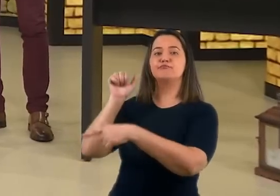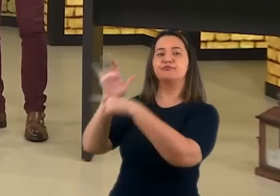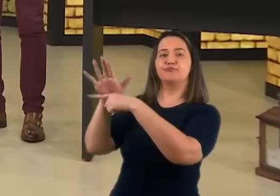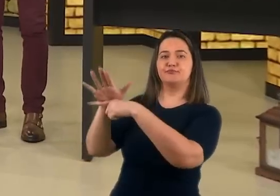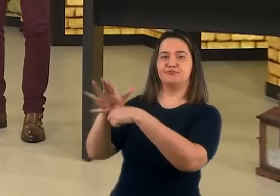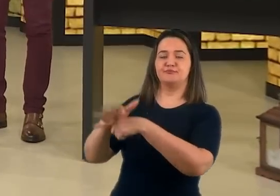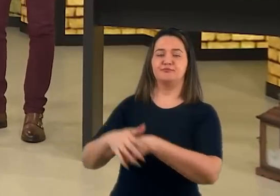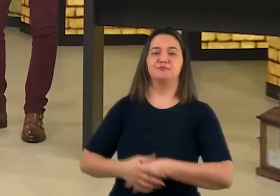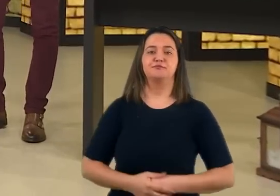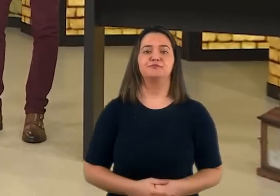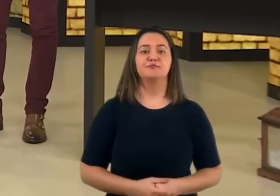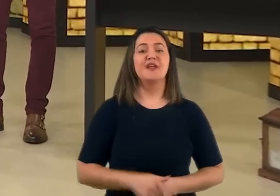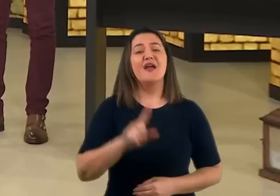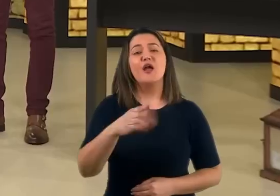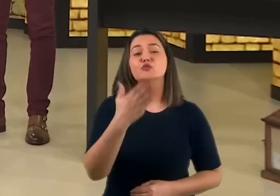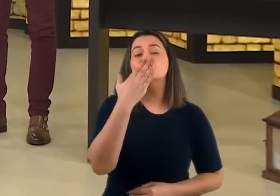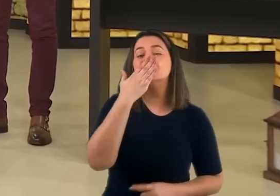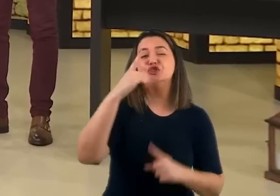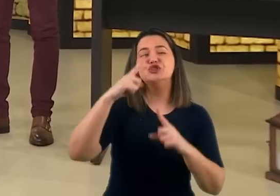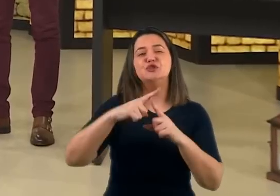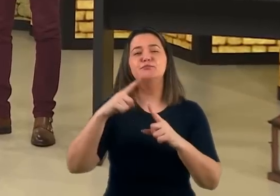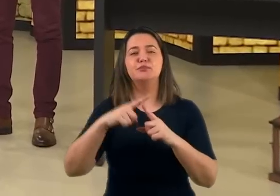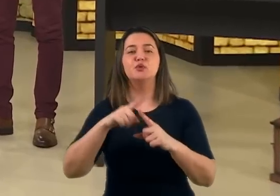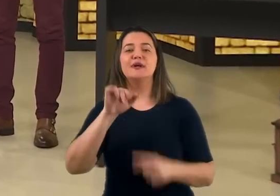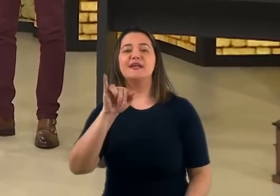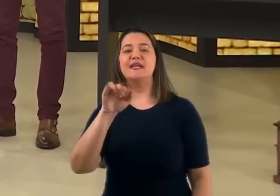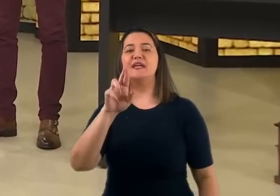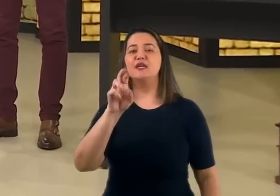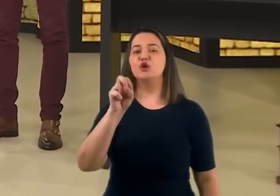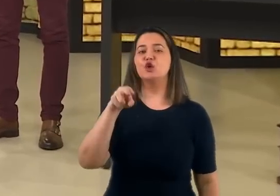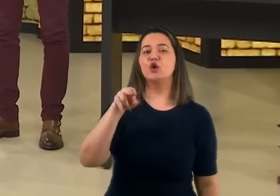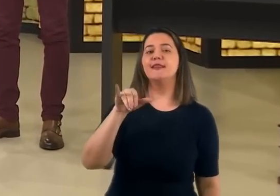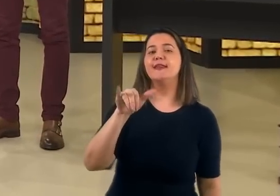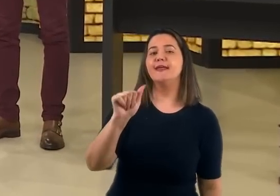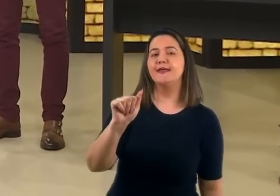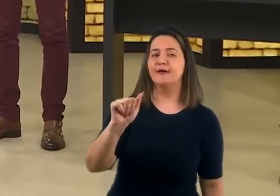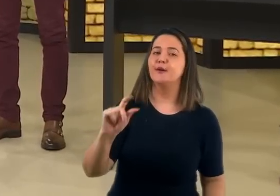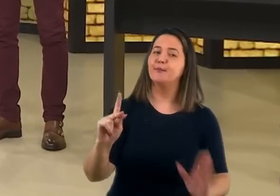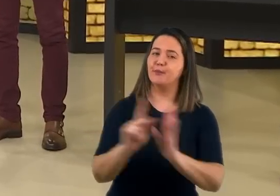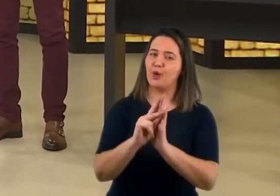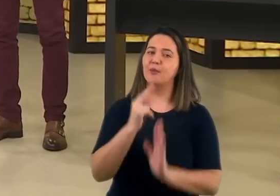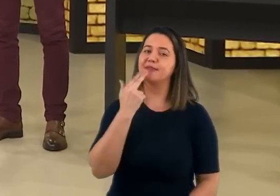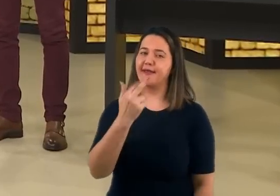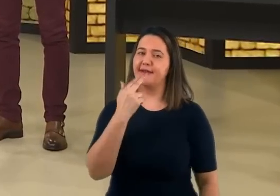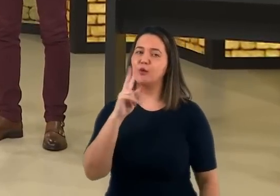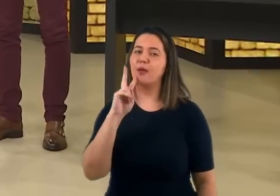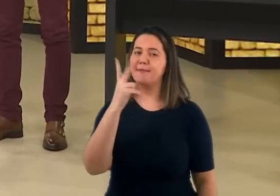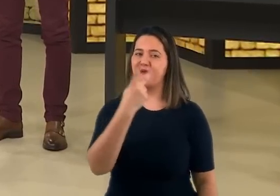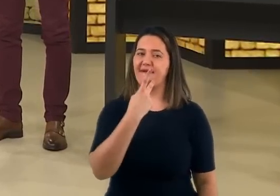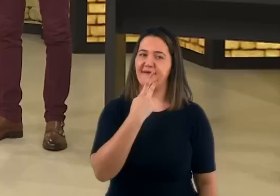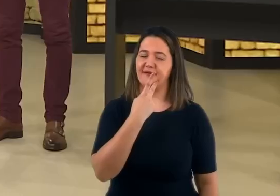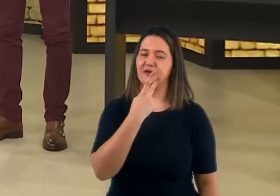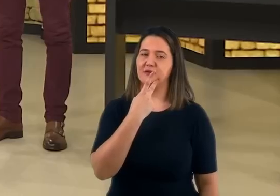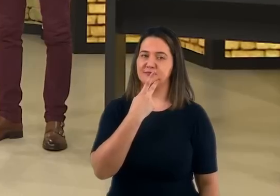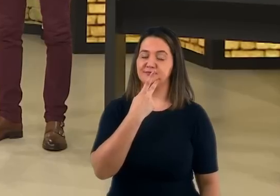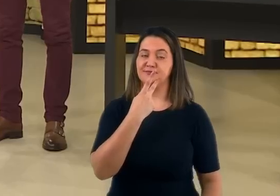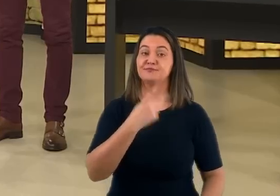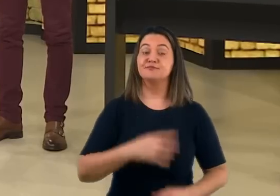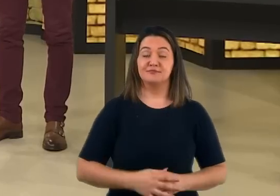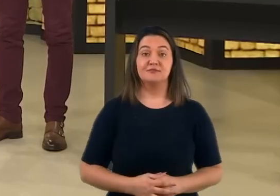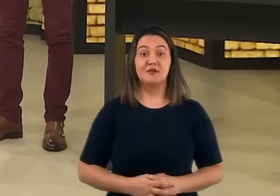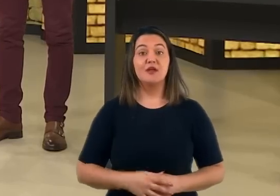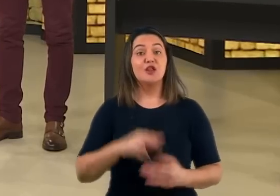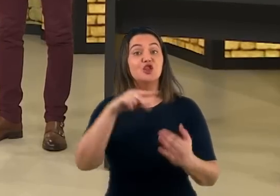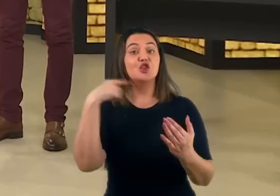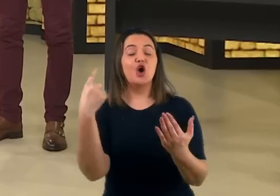Este seria um tipo de ironia própria da língua e da cultura hebraica do Antigo Oriente Médio, que vale